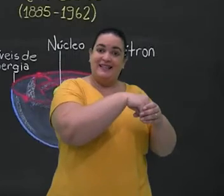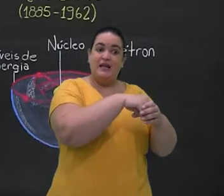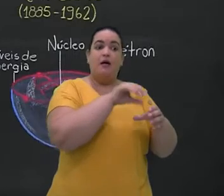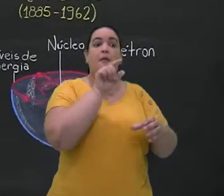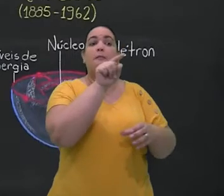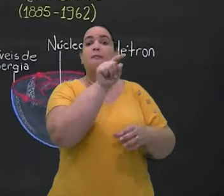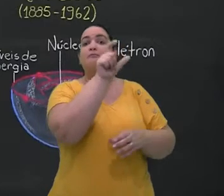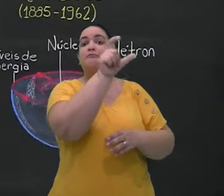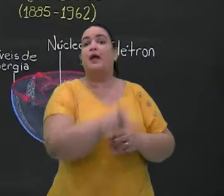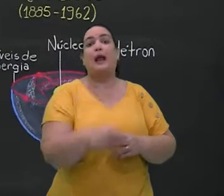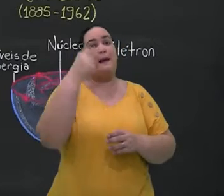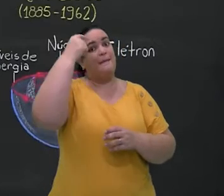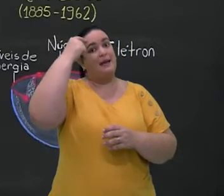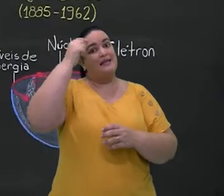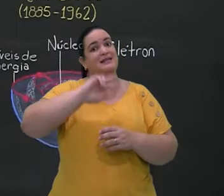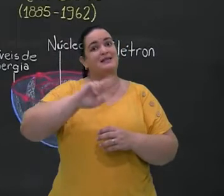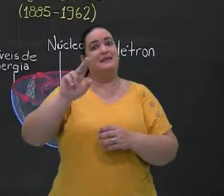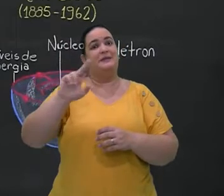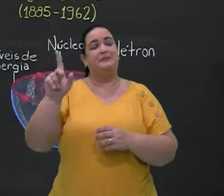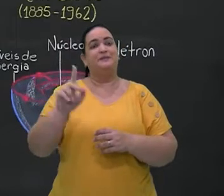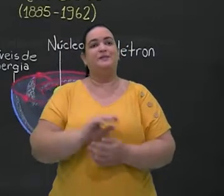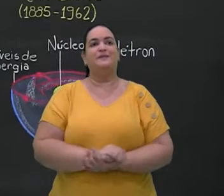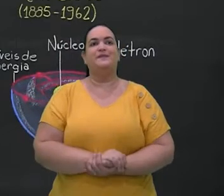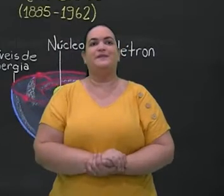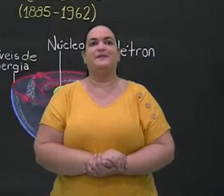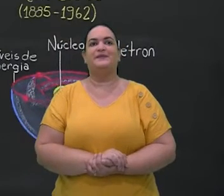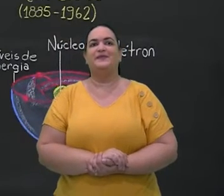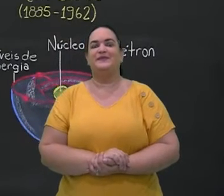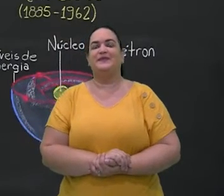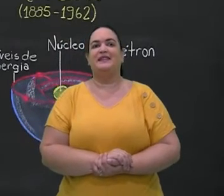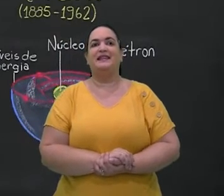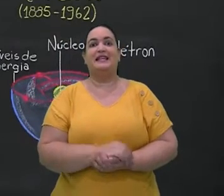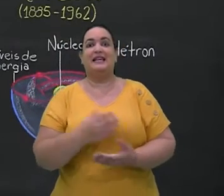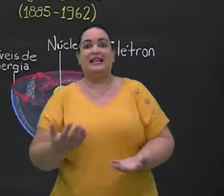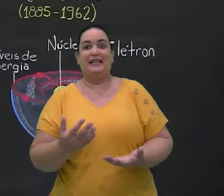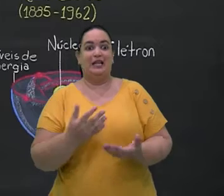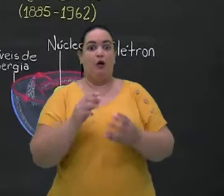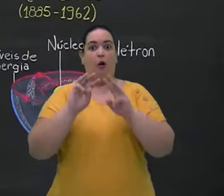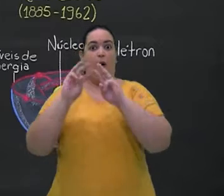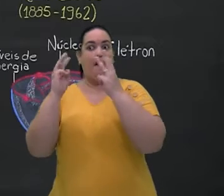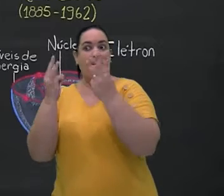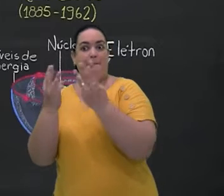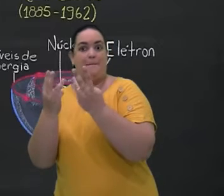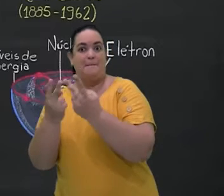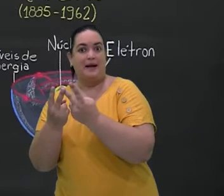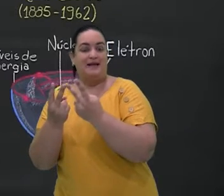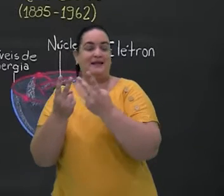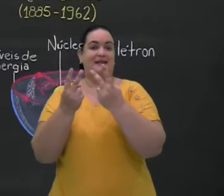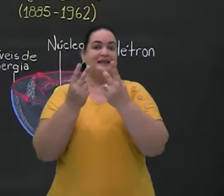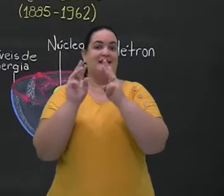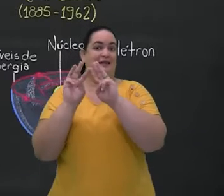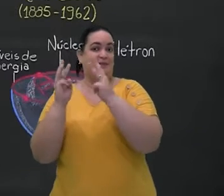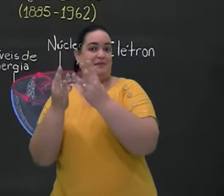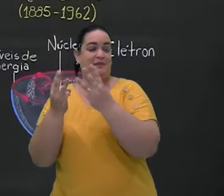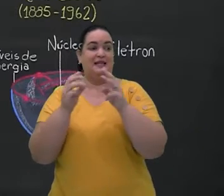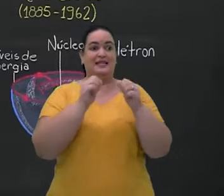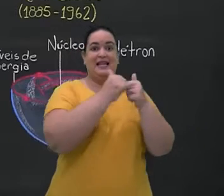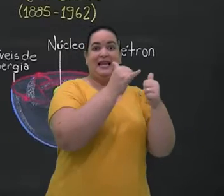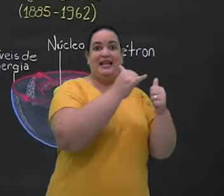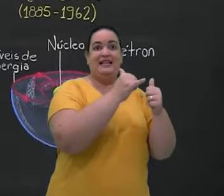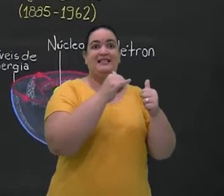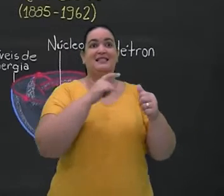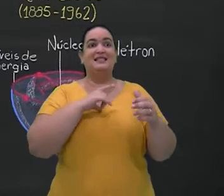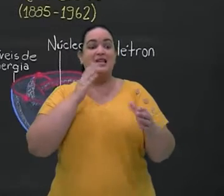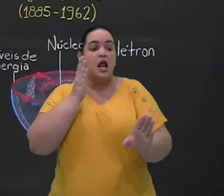determinado momento. Então, Thomson trabalhando com a relação entre a matéria e a eletricidade, ele descobre primeiro, anotem aí,